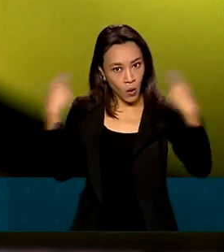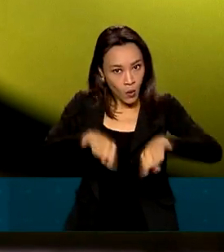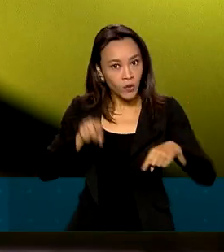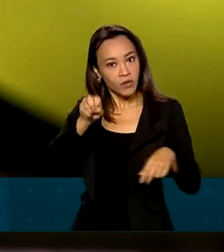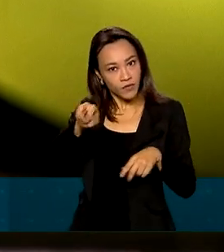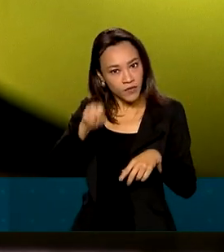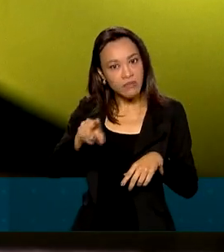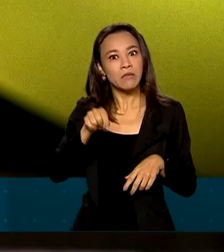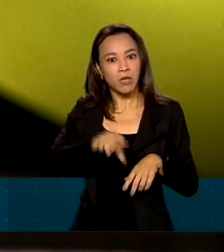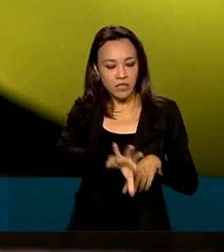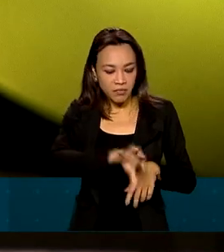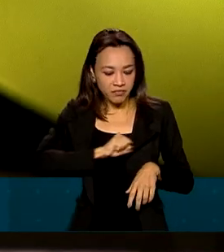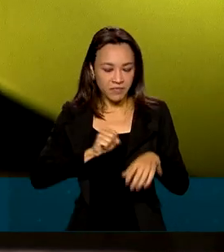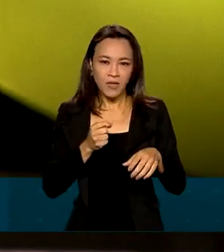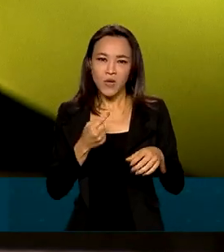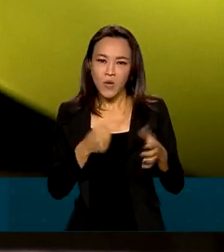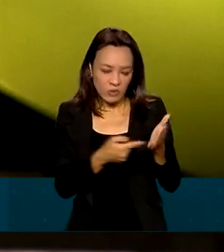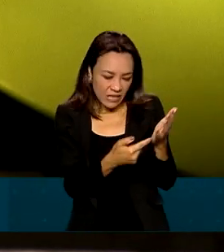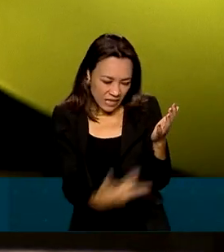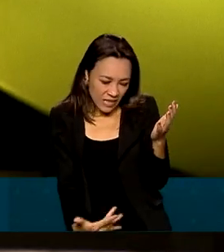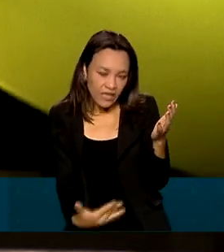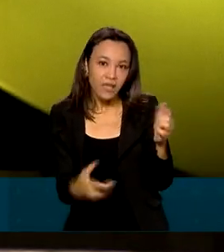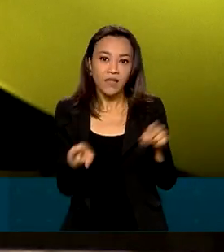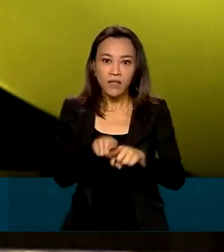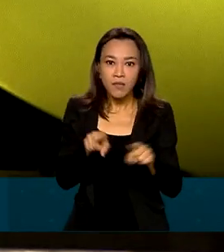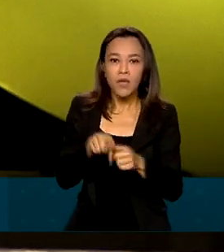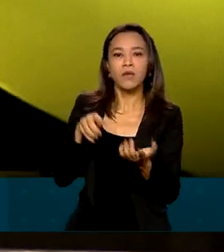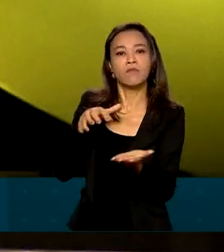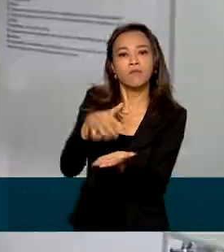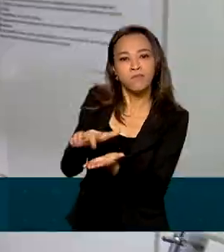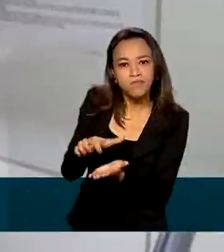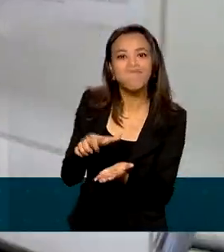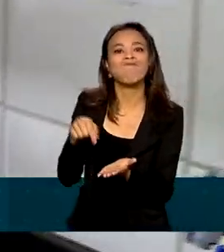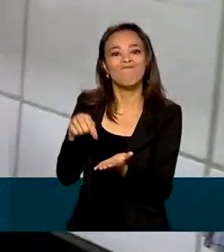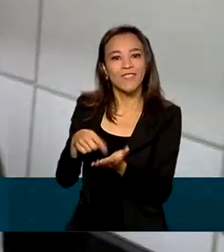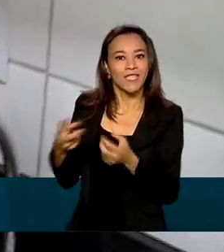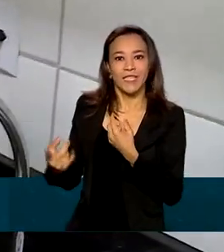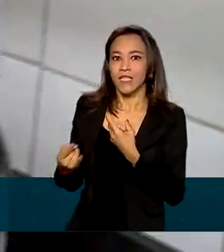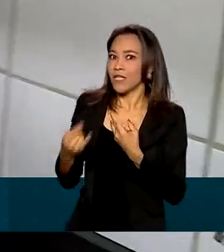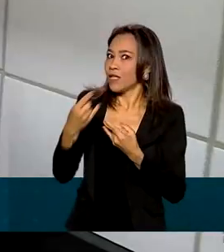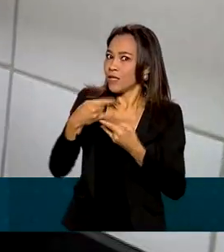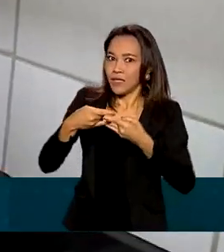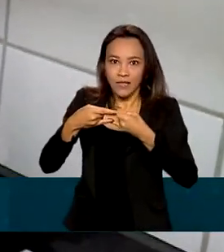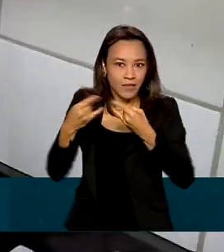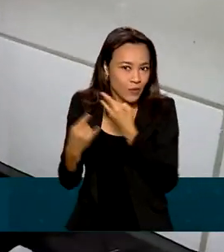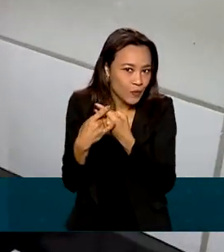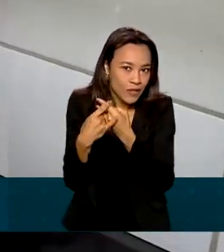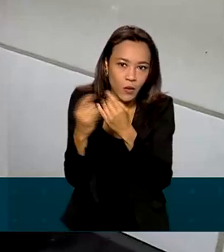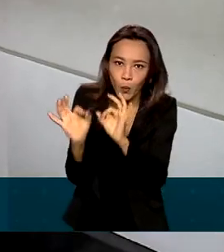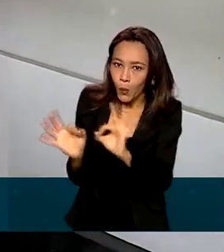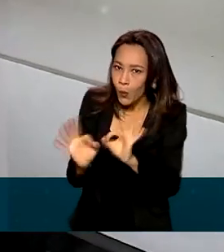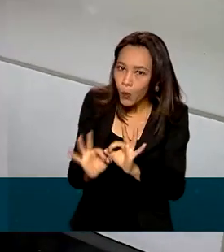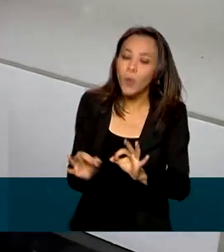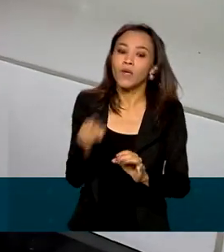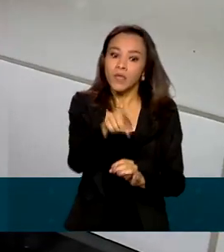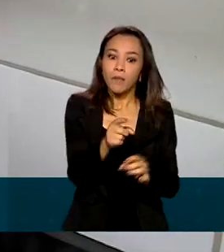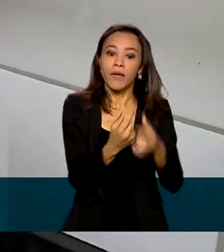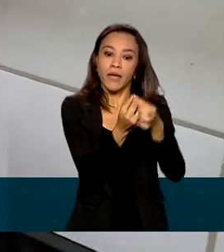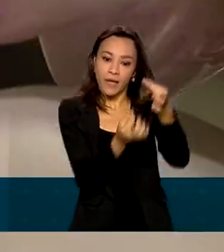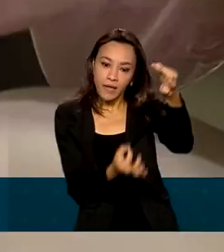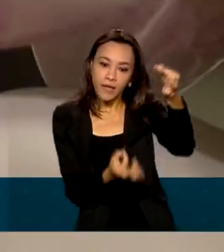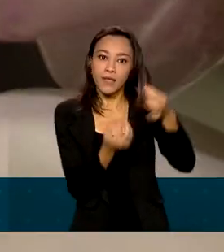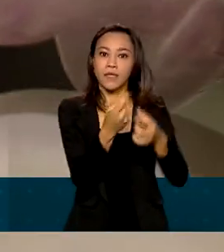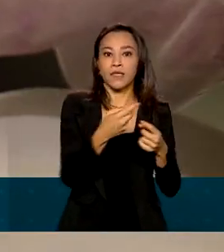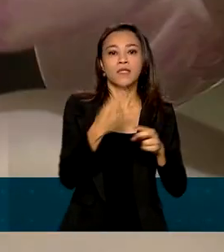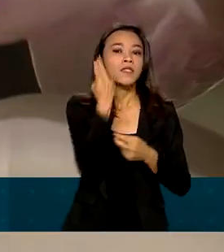com sangue contaminado além de relações sexuais desse protegidas o compartilhamento de objetos como seringas lâminas